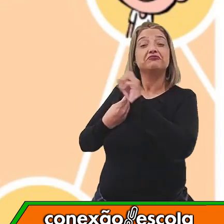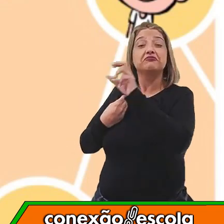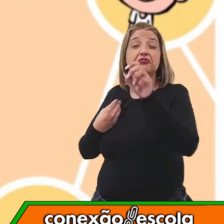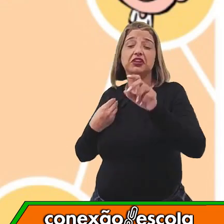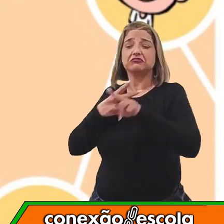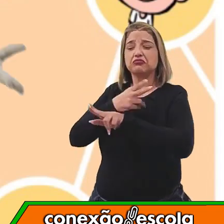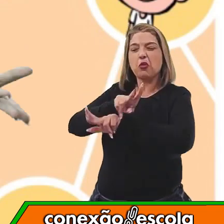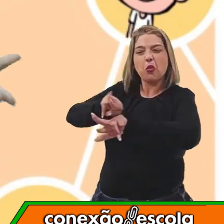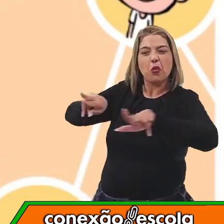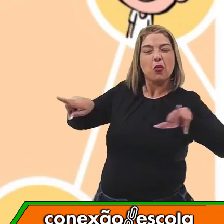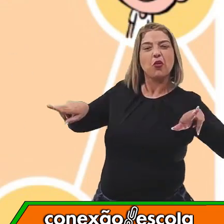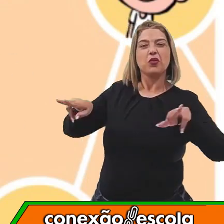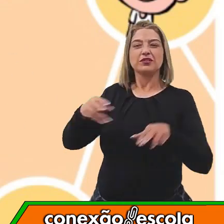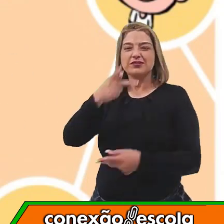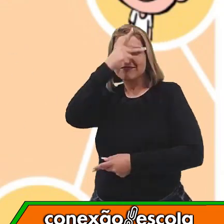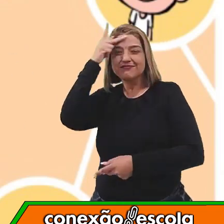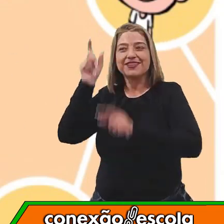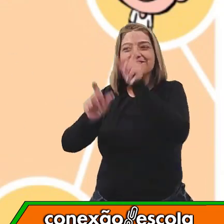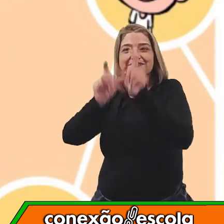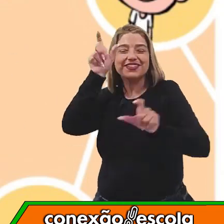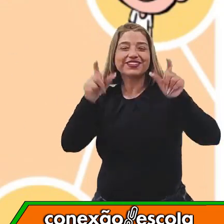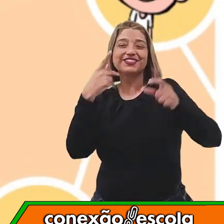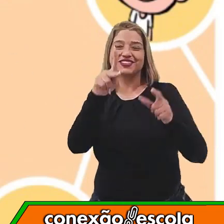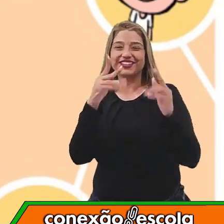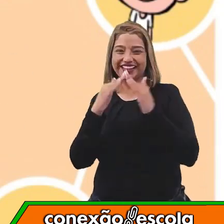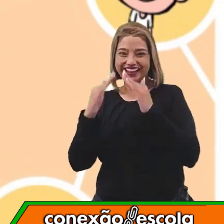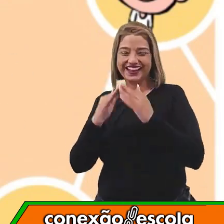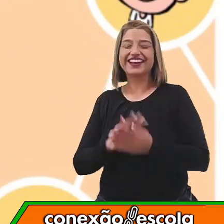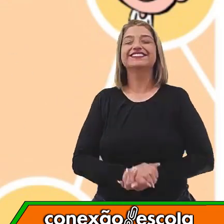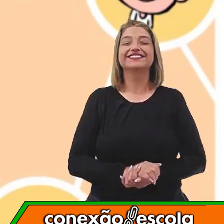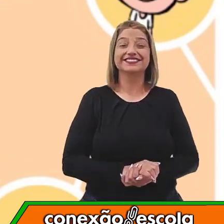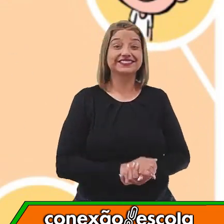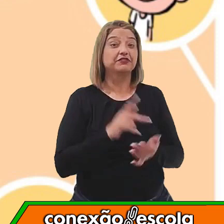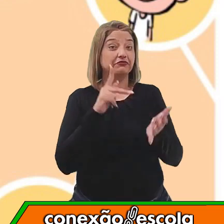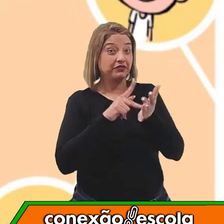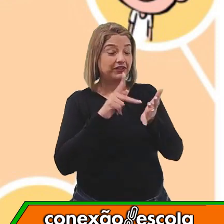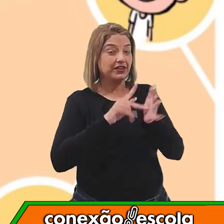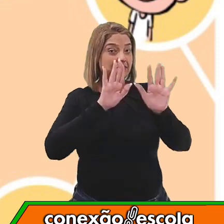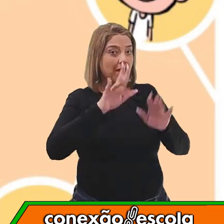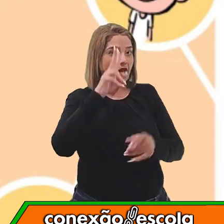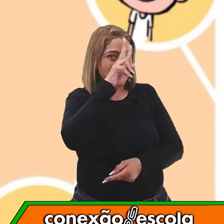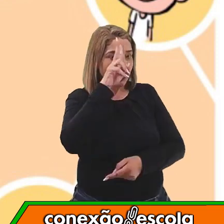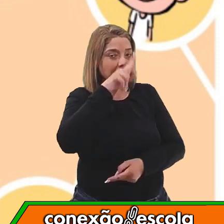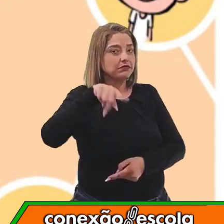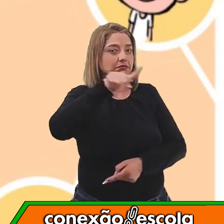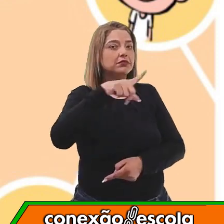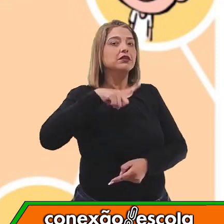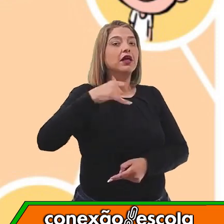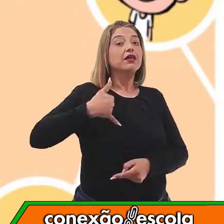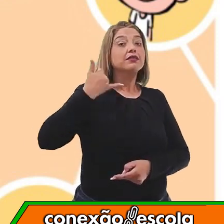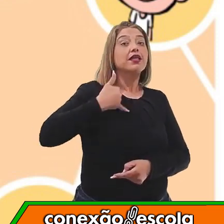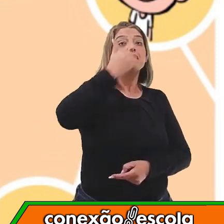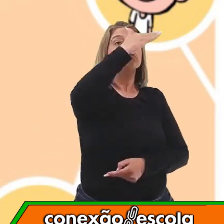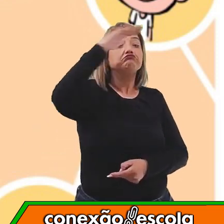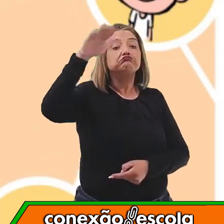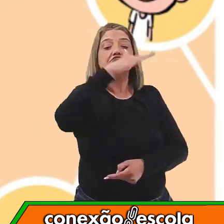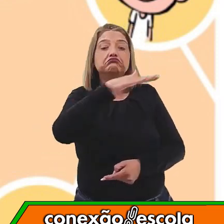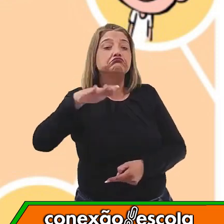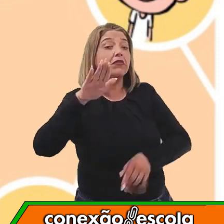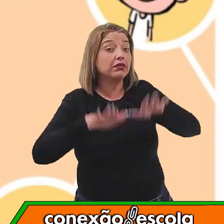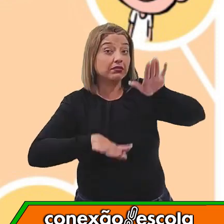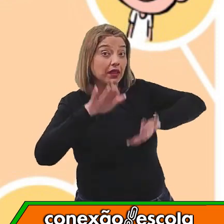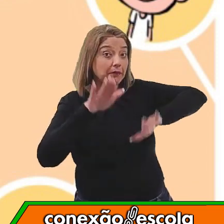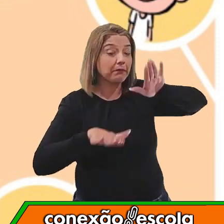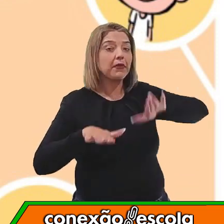das pessoas aí da sua casa. É verdade, Pro. Mas lembre-se, a depender da faixa etária da sua criança e do